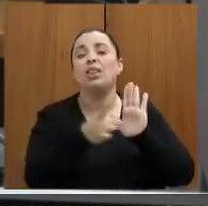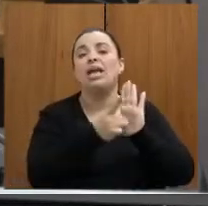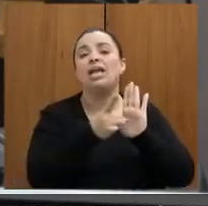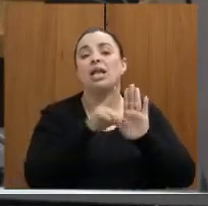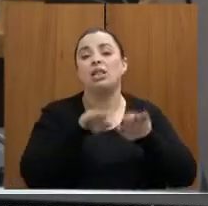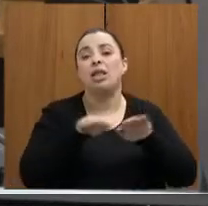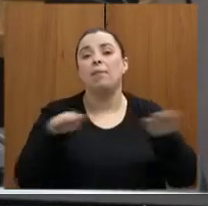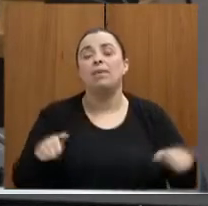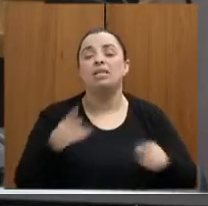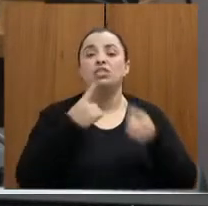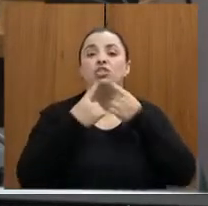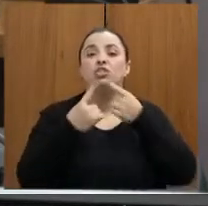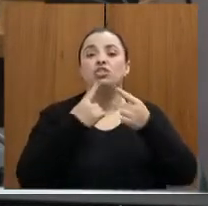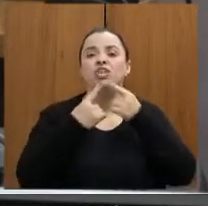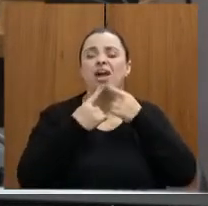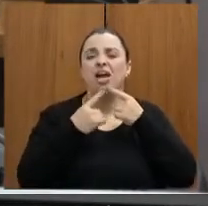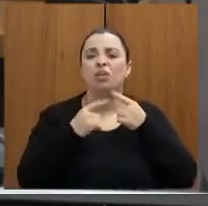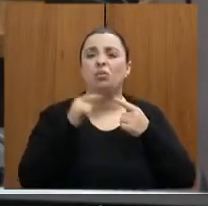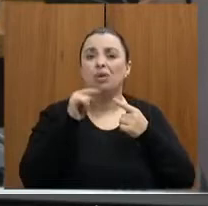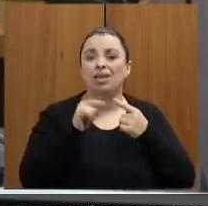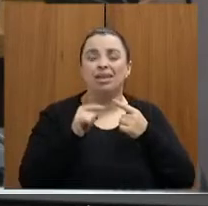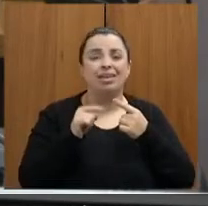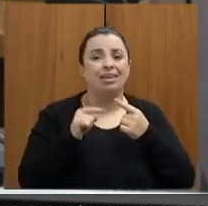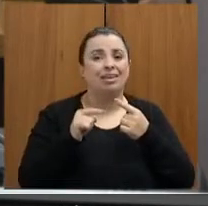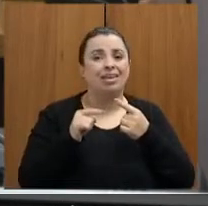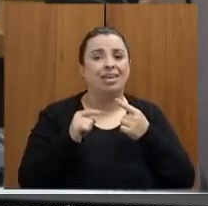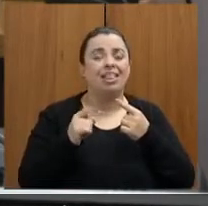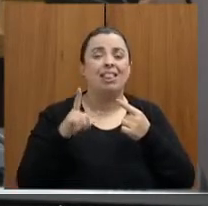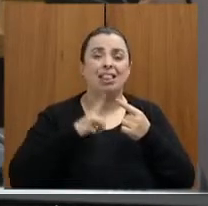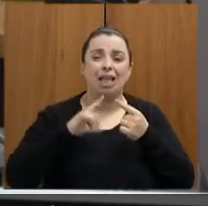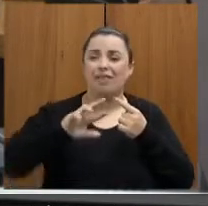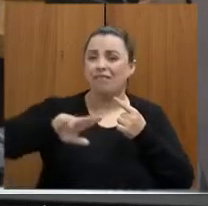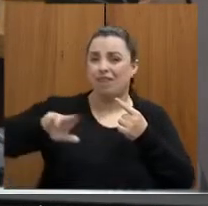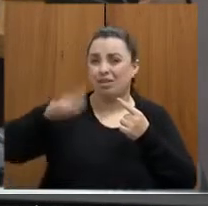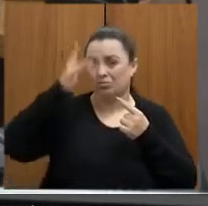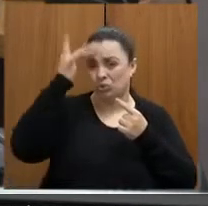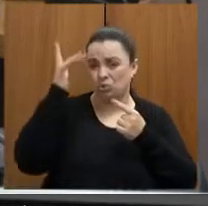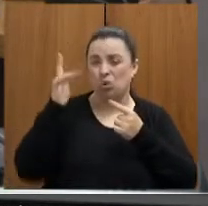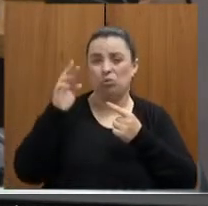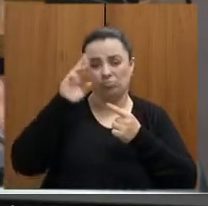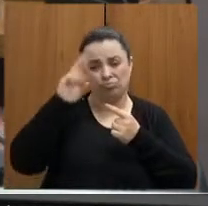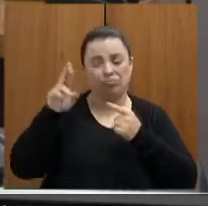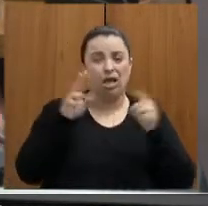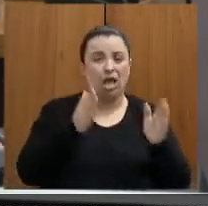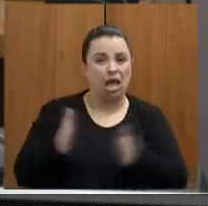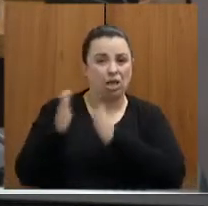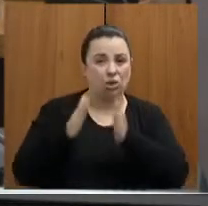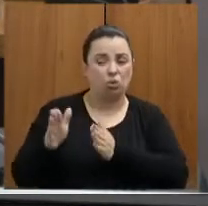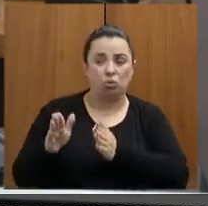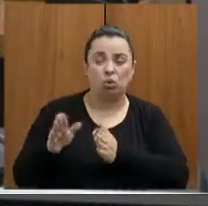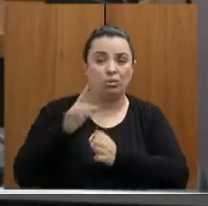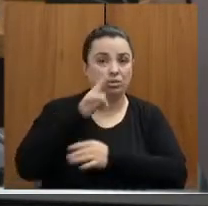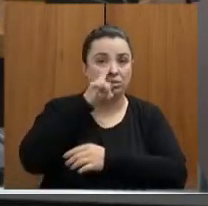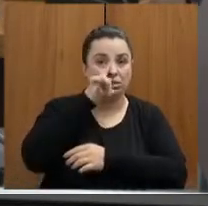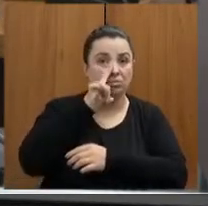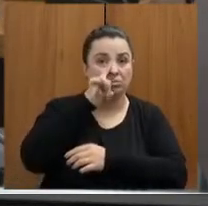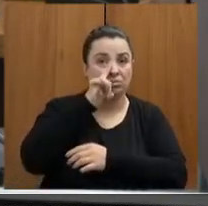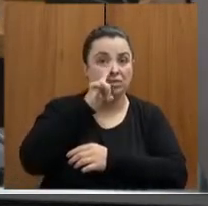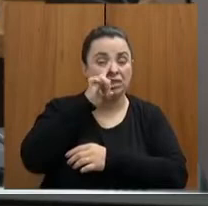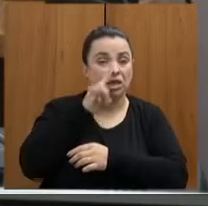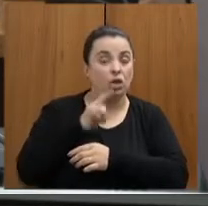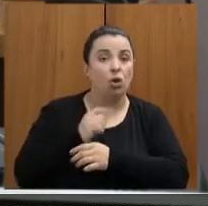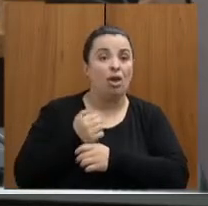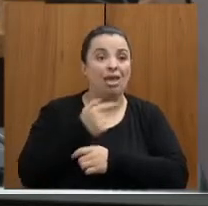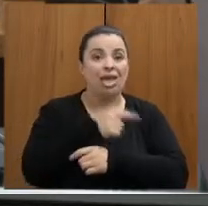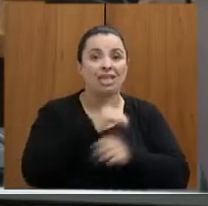que coloca vários agricultores aí grandes agricultores em risco que que vai dando força a essas Invasões de